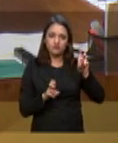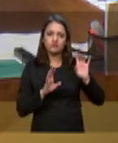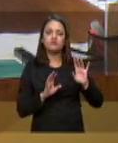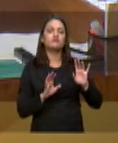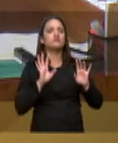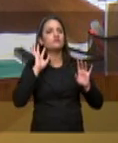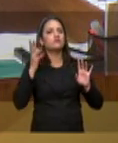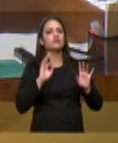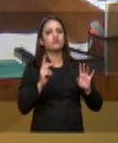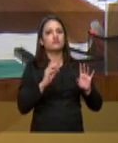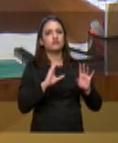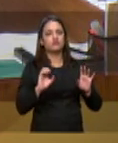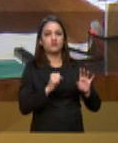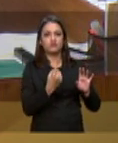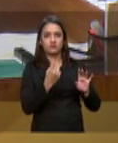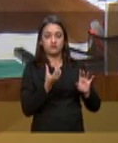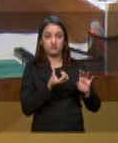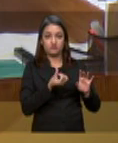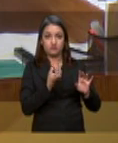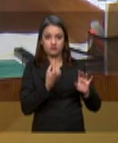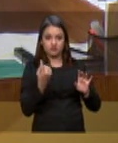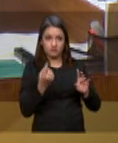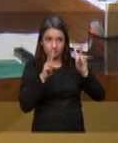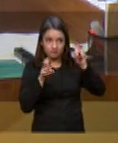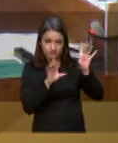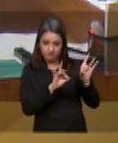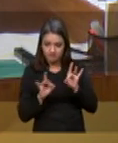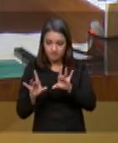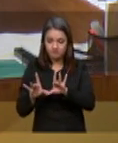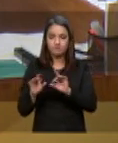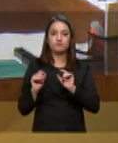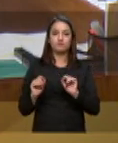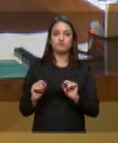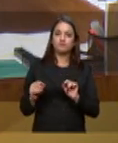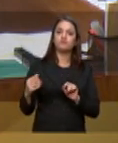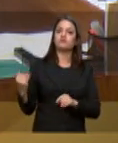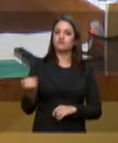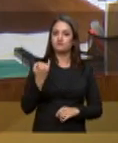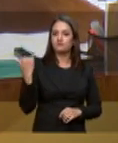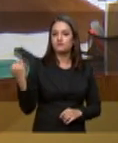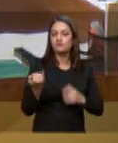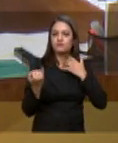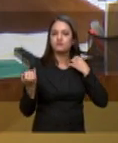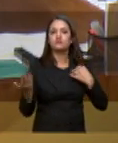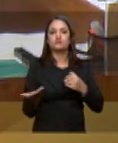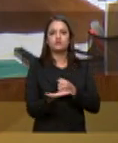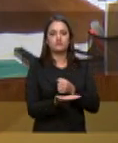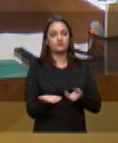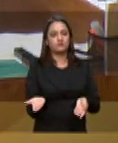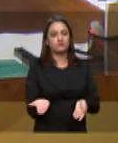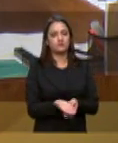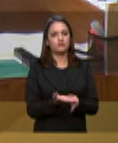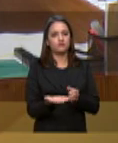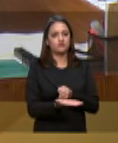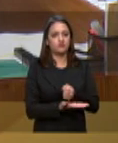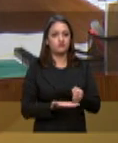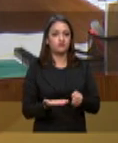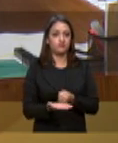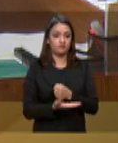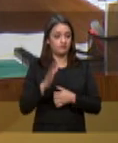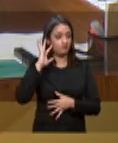habeas corpus 81.611, ministro Sepúlveda pertence, importante precedente para a solução desta controvérsia.